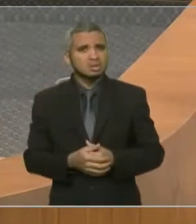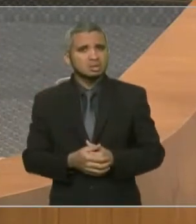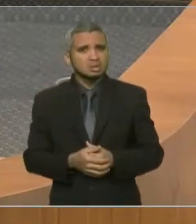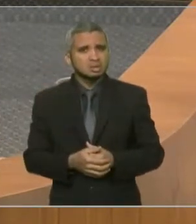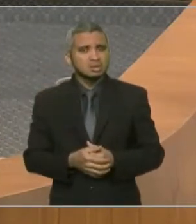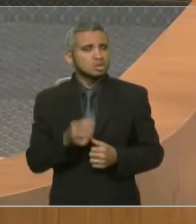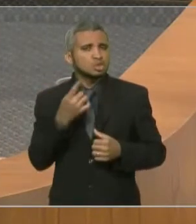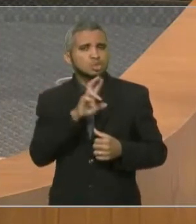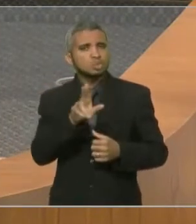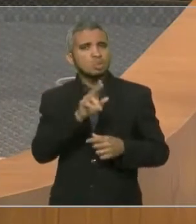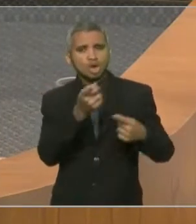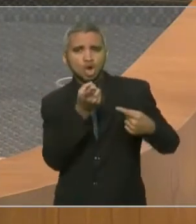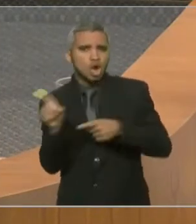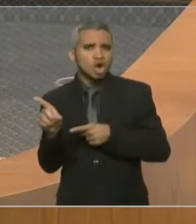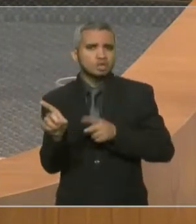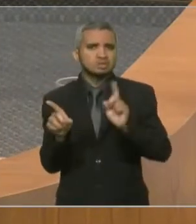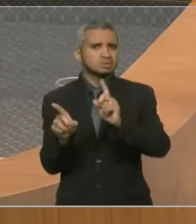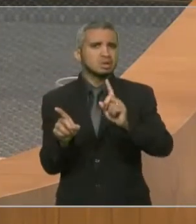aprimorar o projeto.